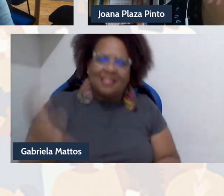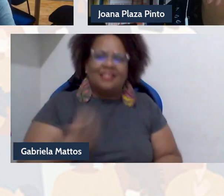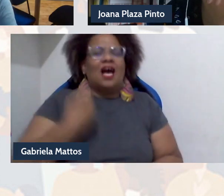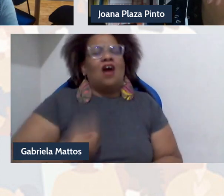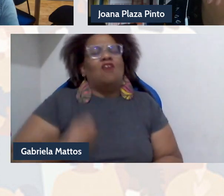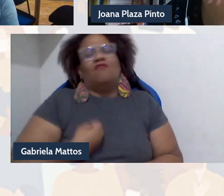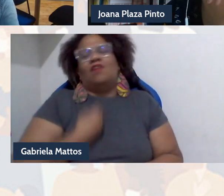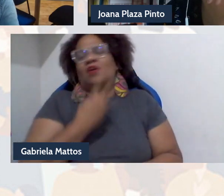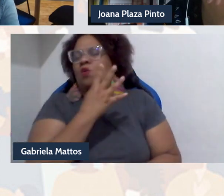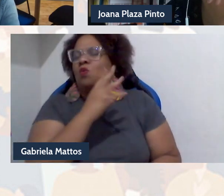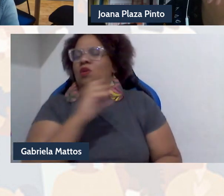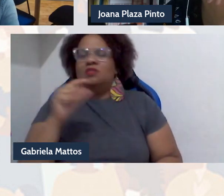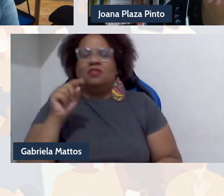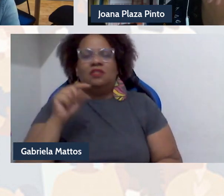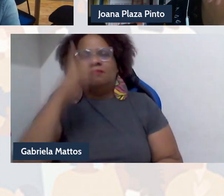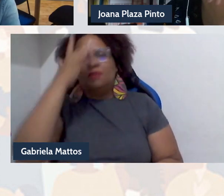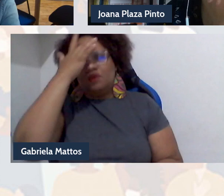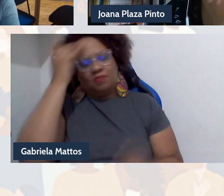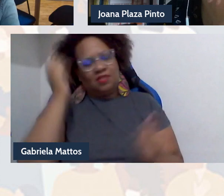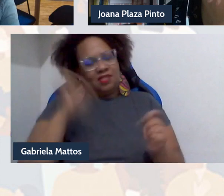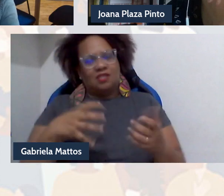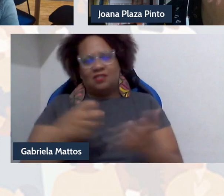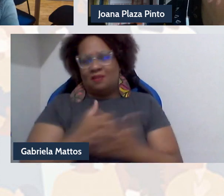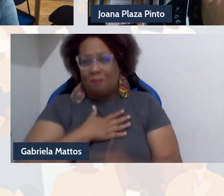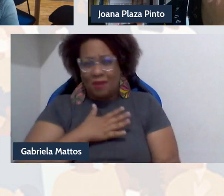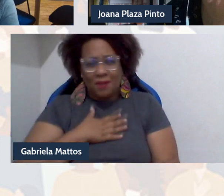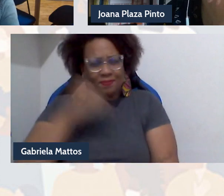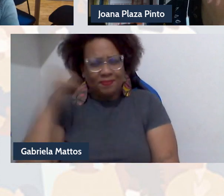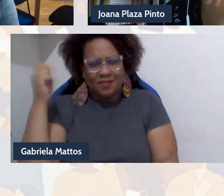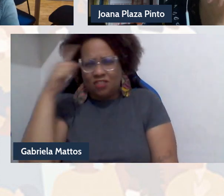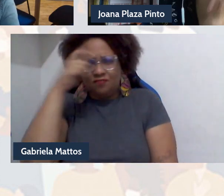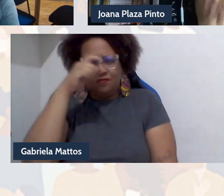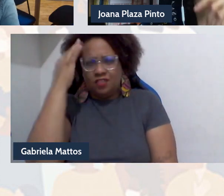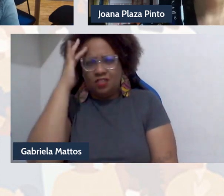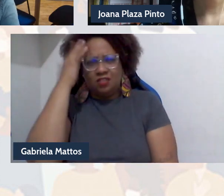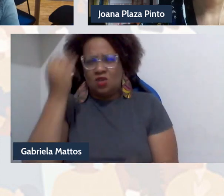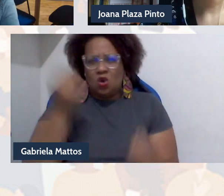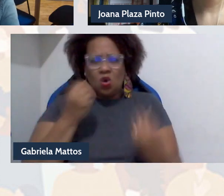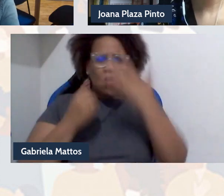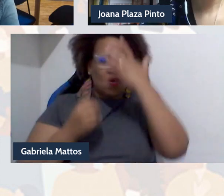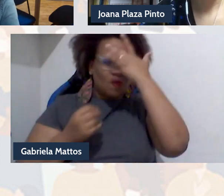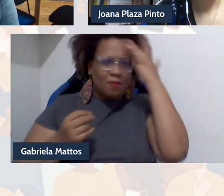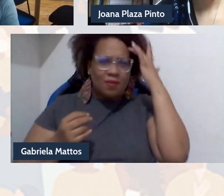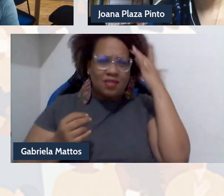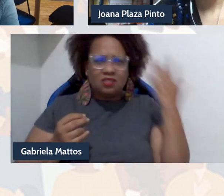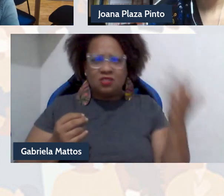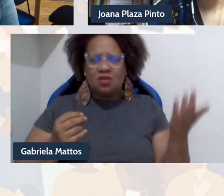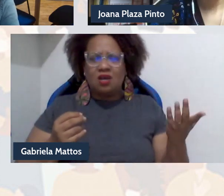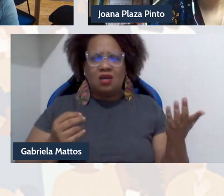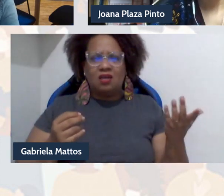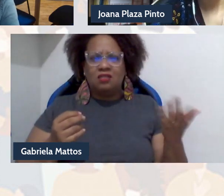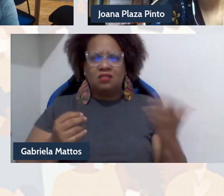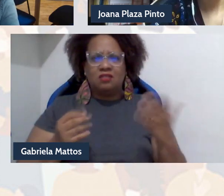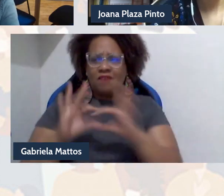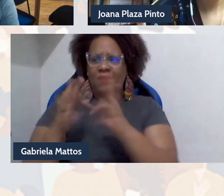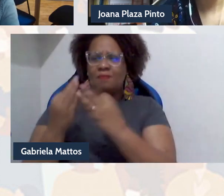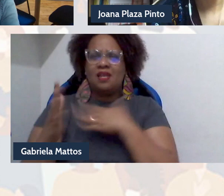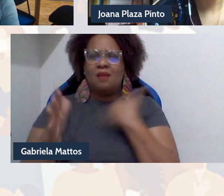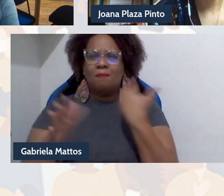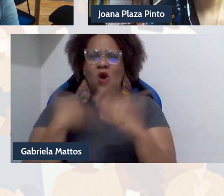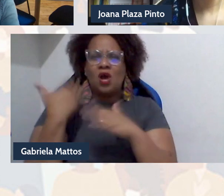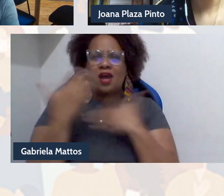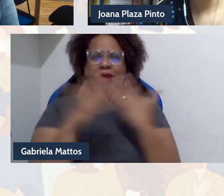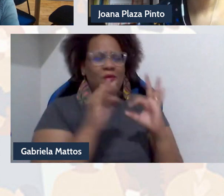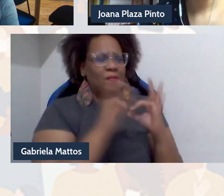mil pessoas. Então, para mim, é muito difícil entender como que pessoas que perderam entes queridos, né, familiares,